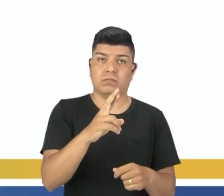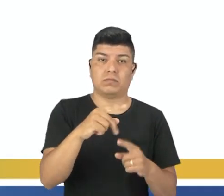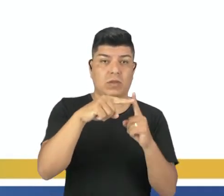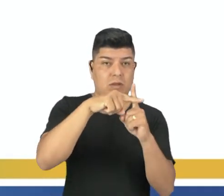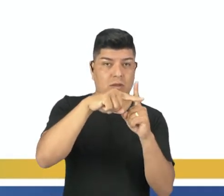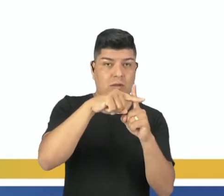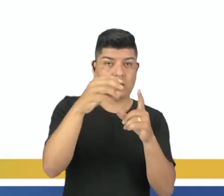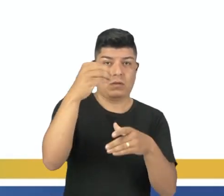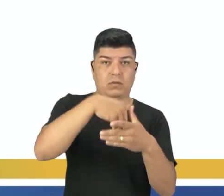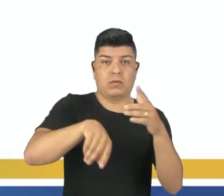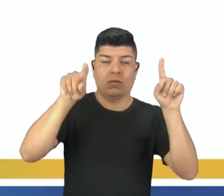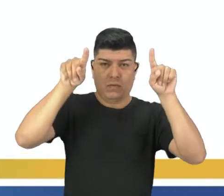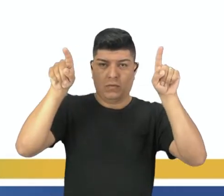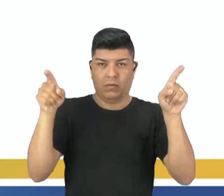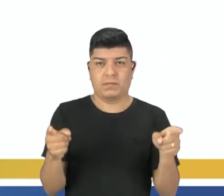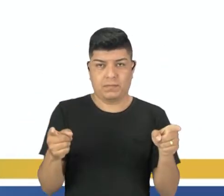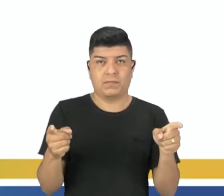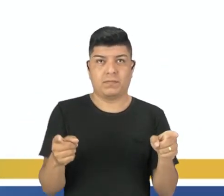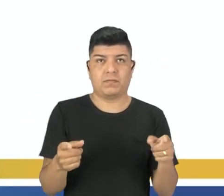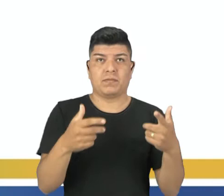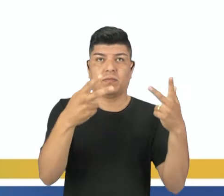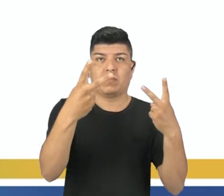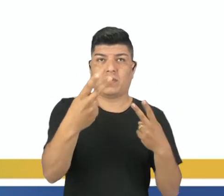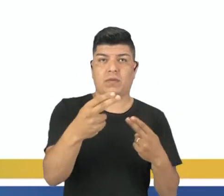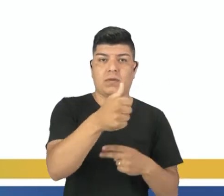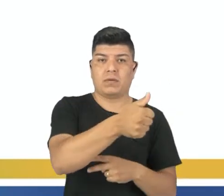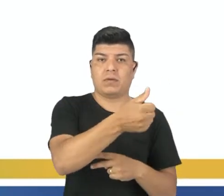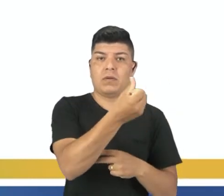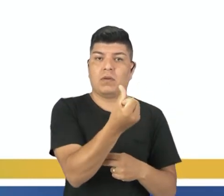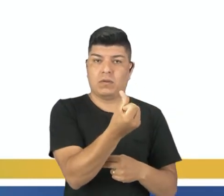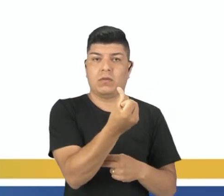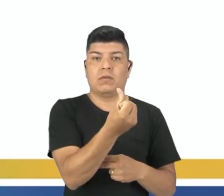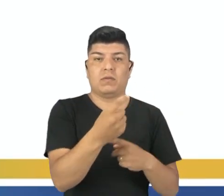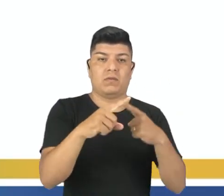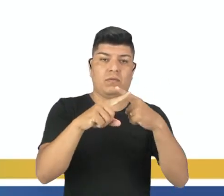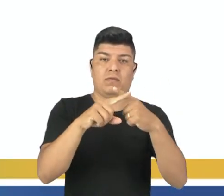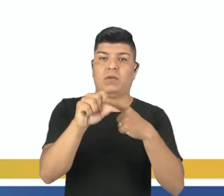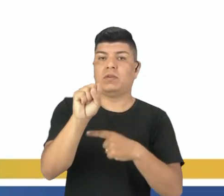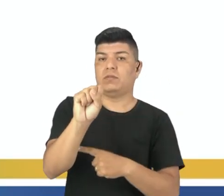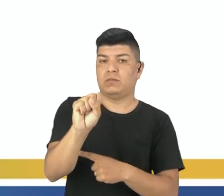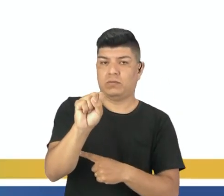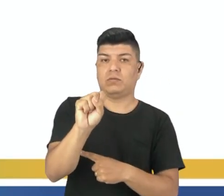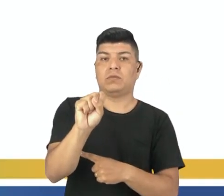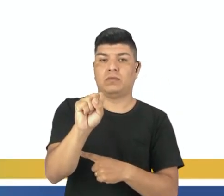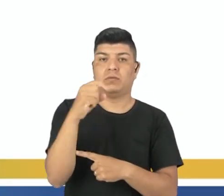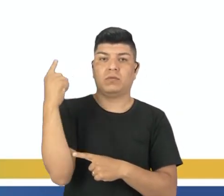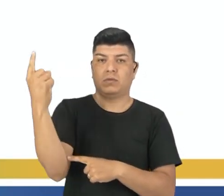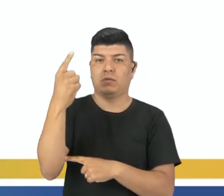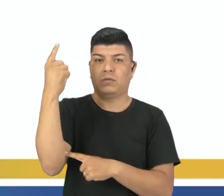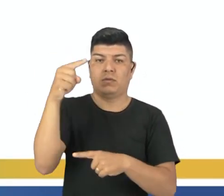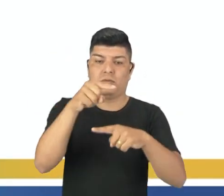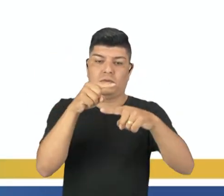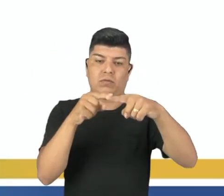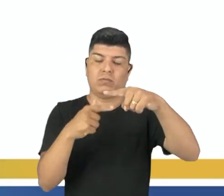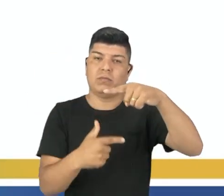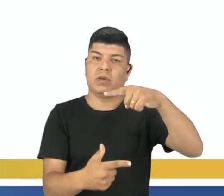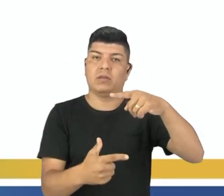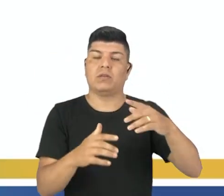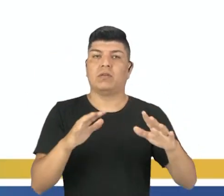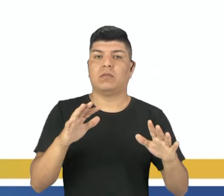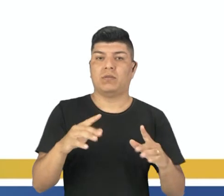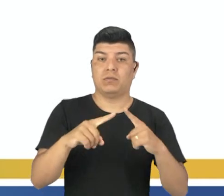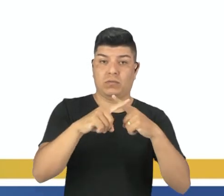sombra dentro do parênteses né que vai dar 16x 8 né que seria nossa altura um para